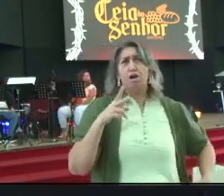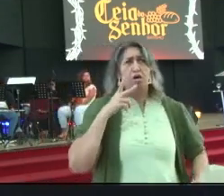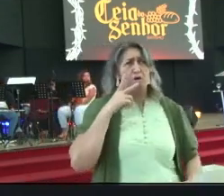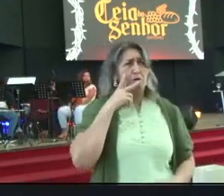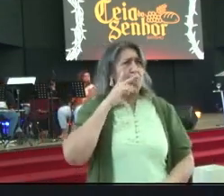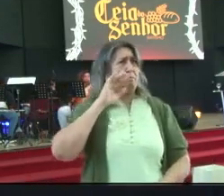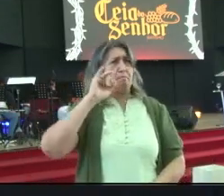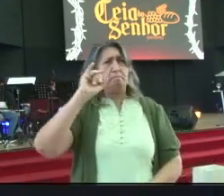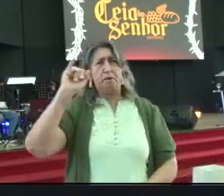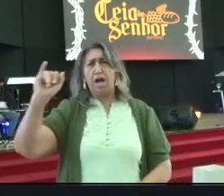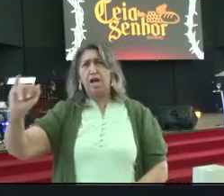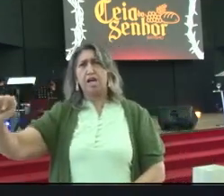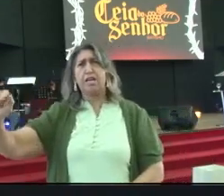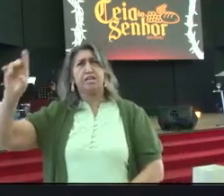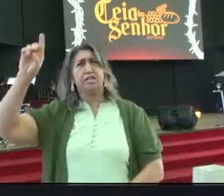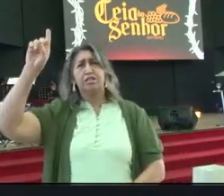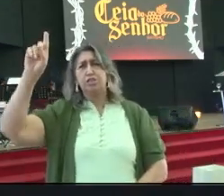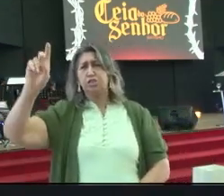na área.